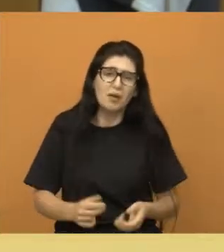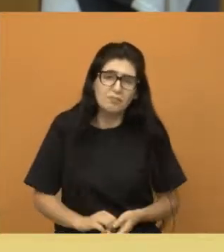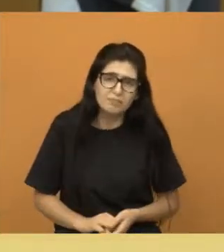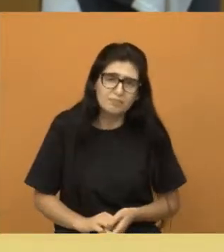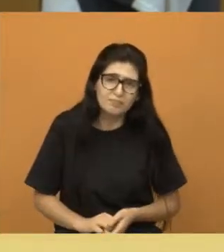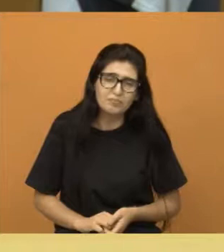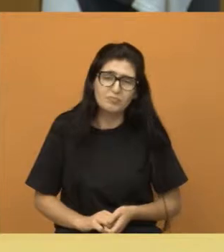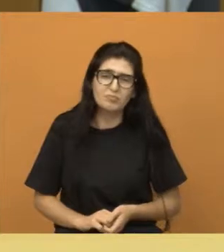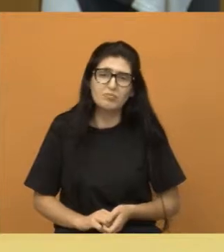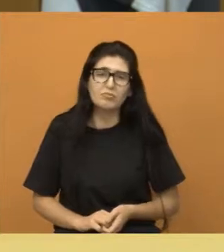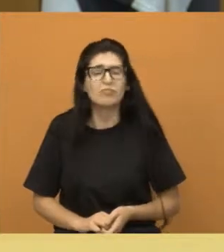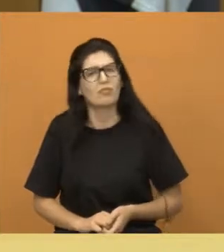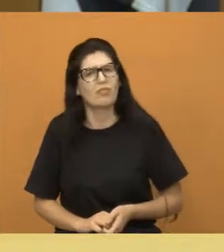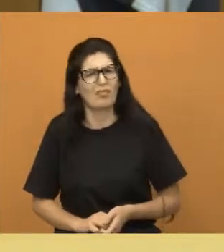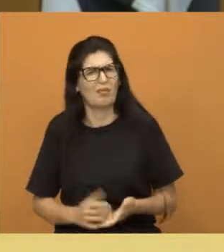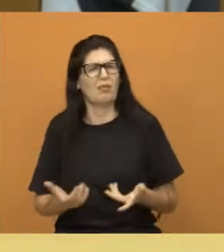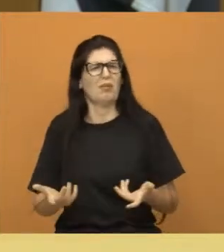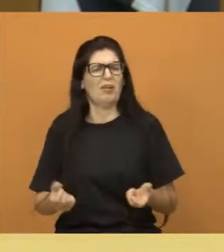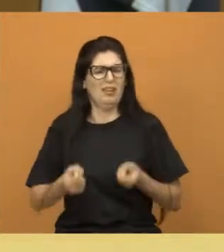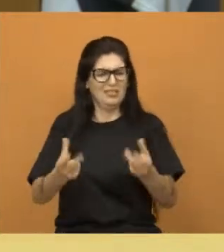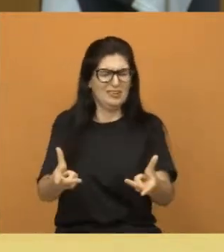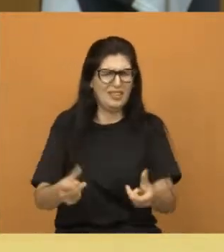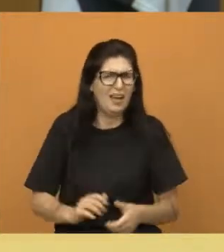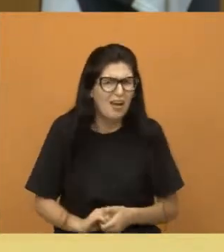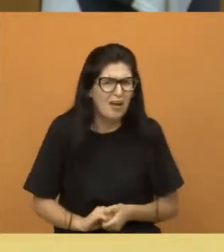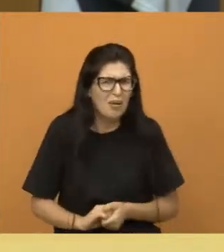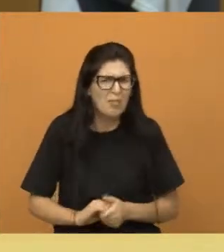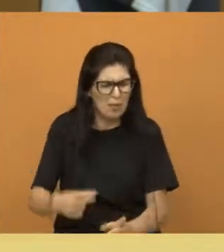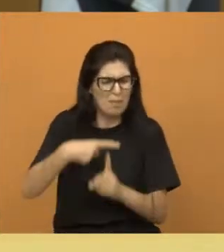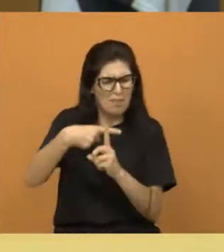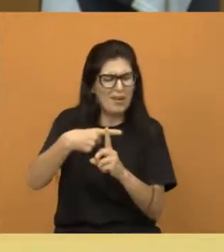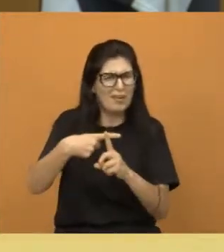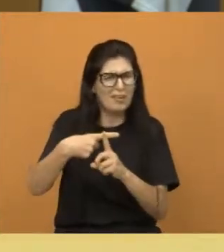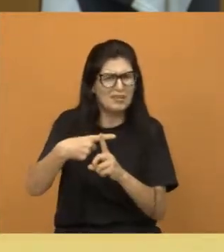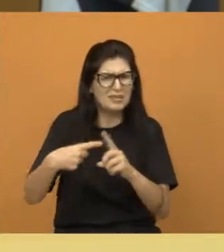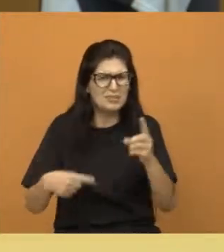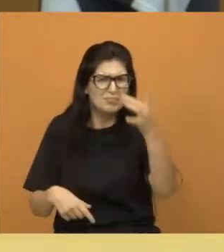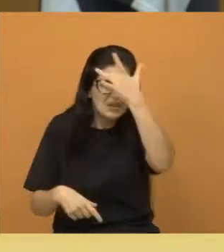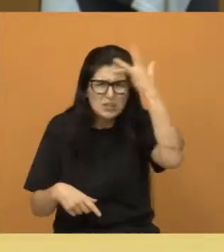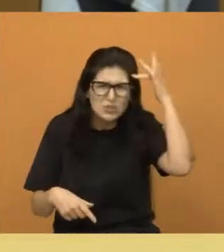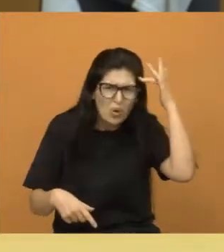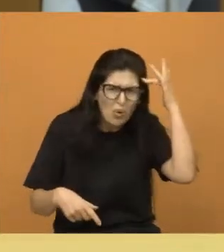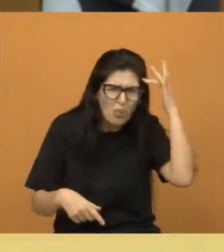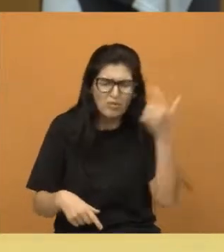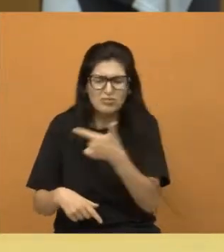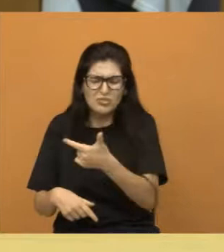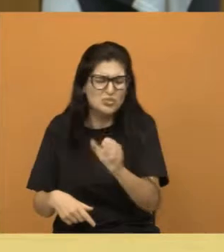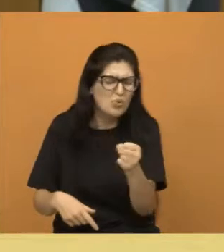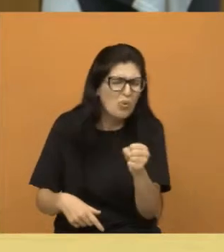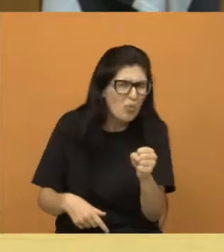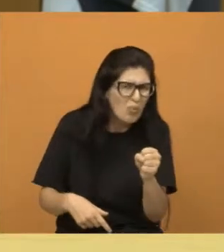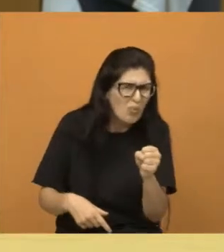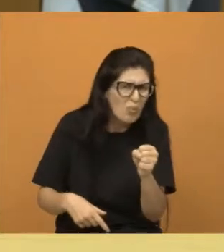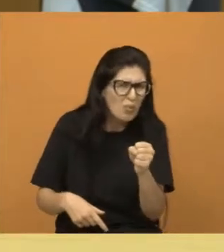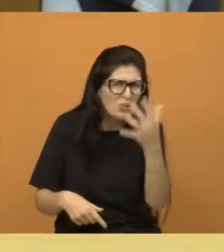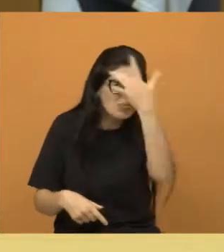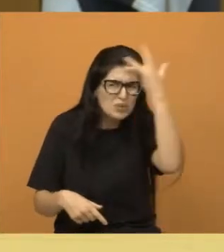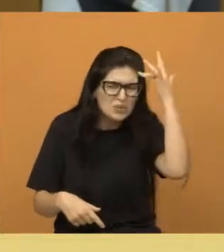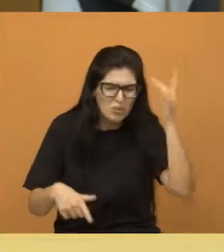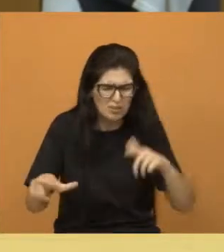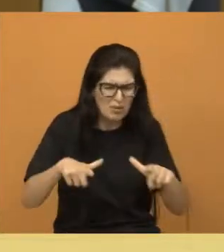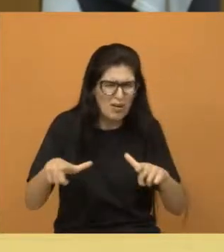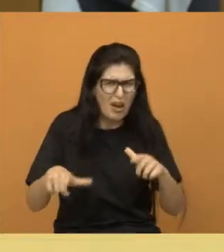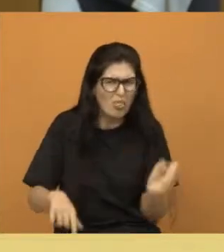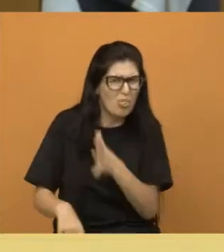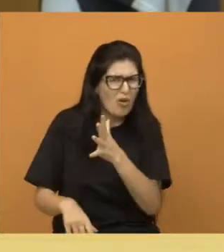esses 28 cargos dentro do SAI. Então eu percebo o seguinte, que agora nesse momento não tem condição,